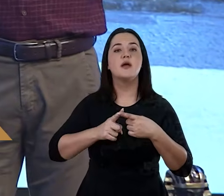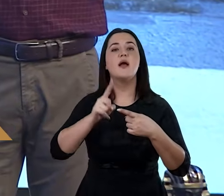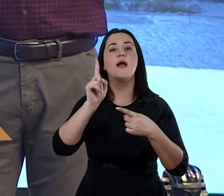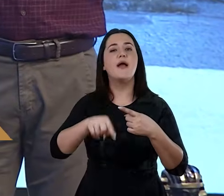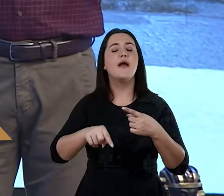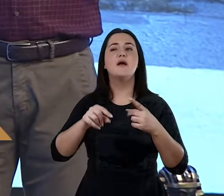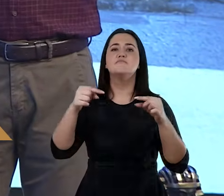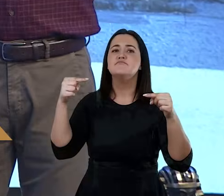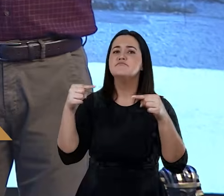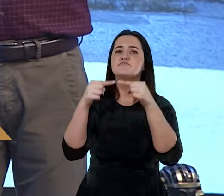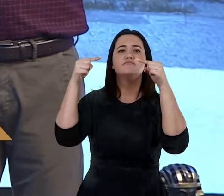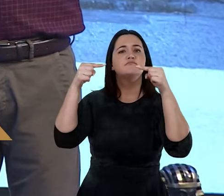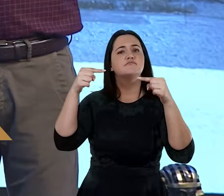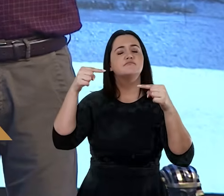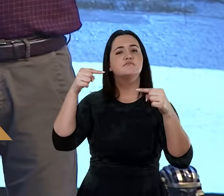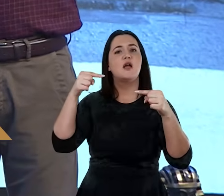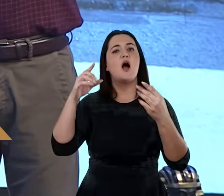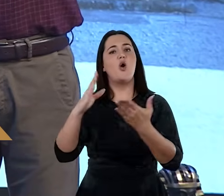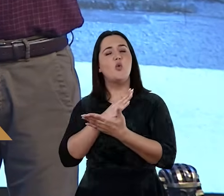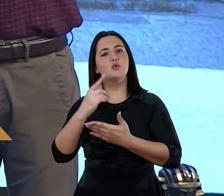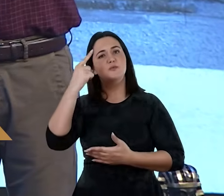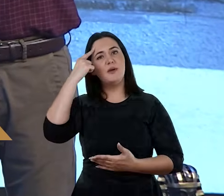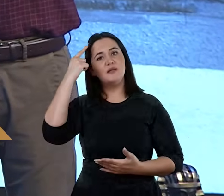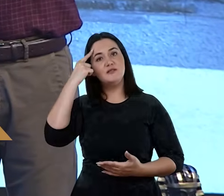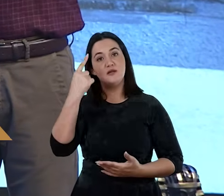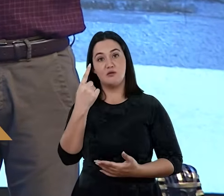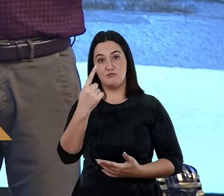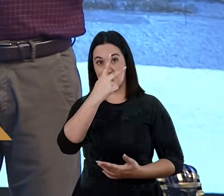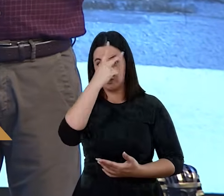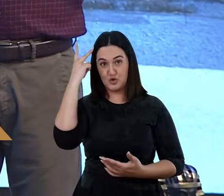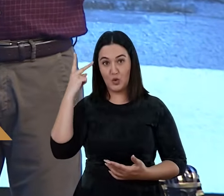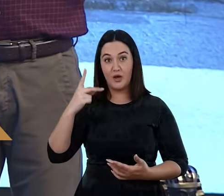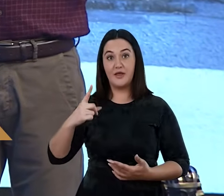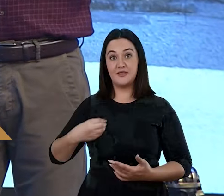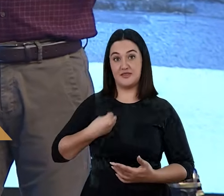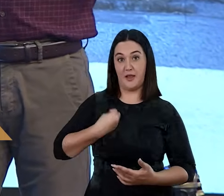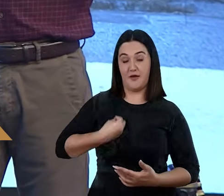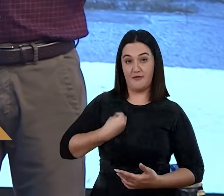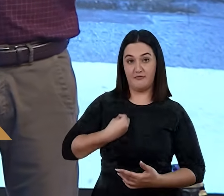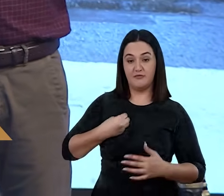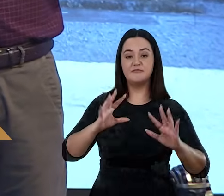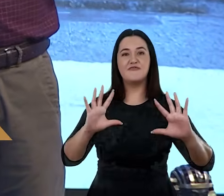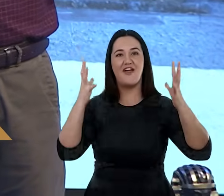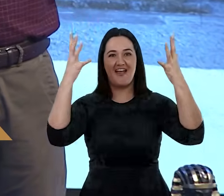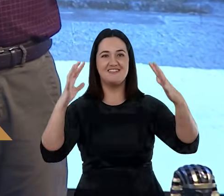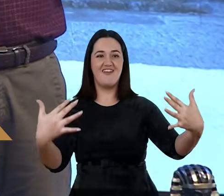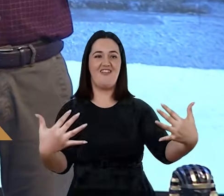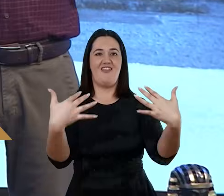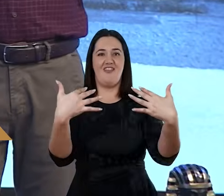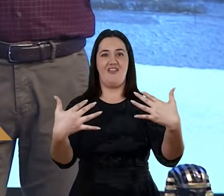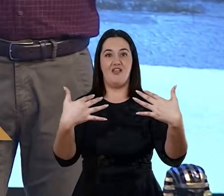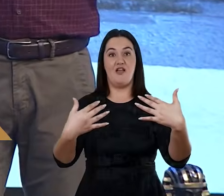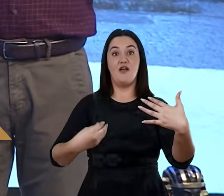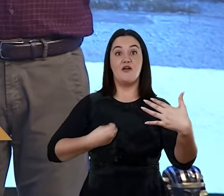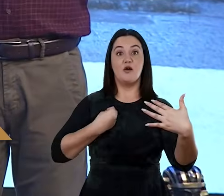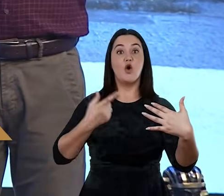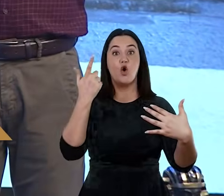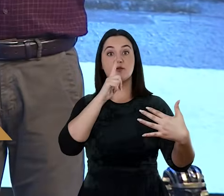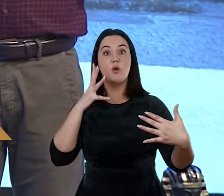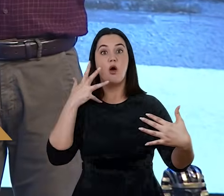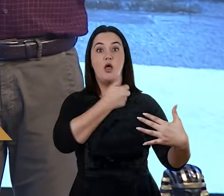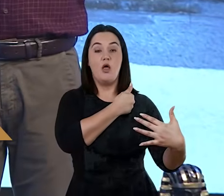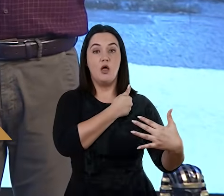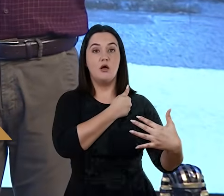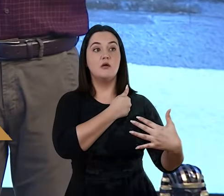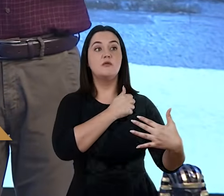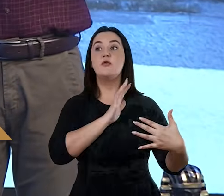descrição é tão literal e correta que alguns chegam a pensar que alguém que talvez estava presente e sobreviveu à queda